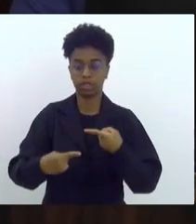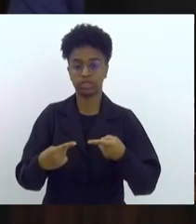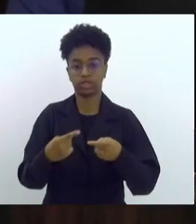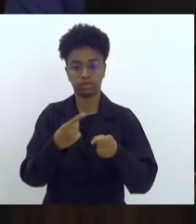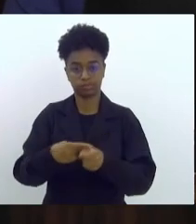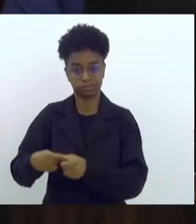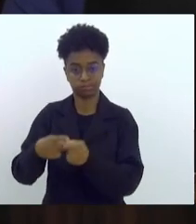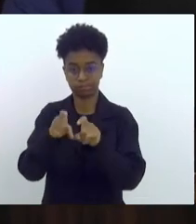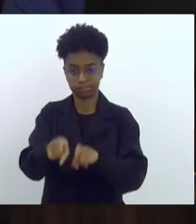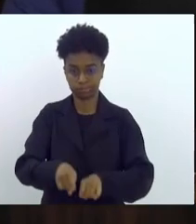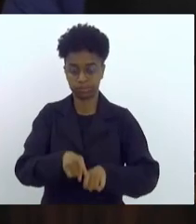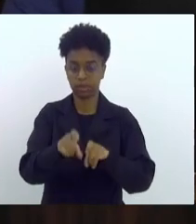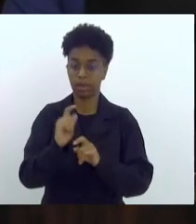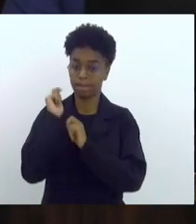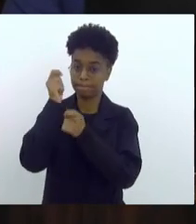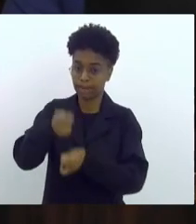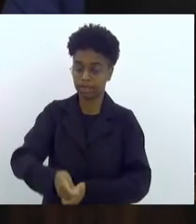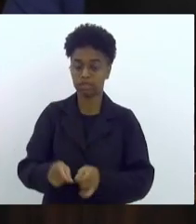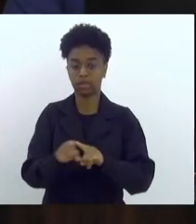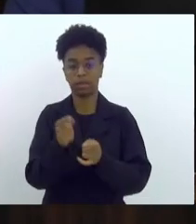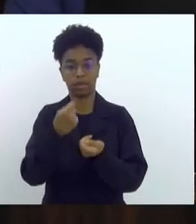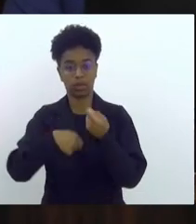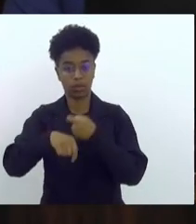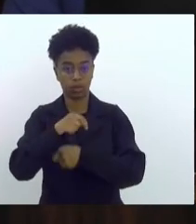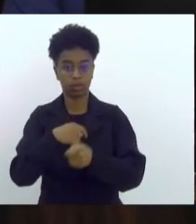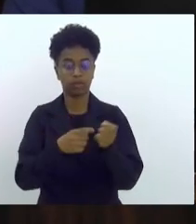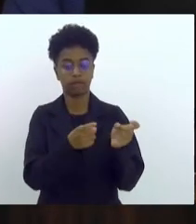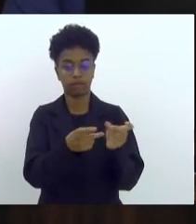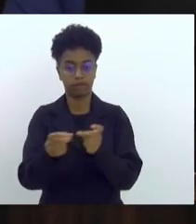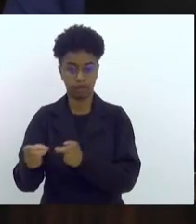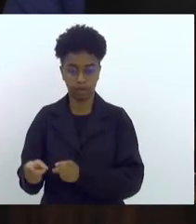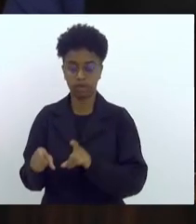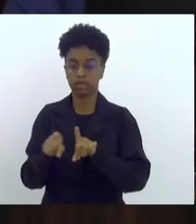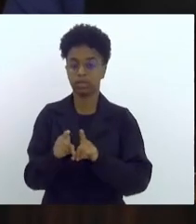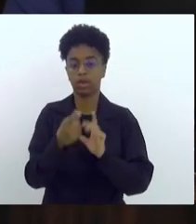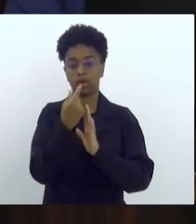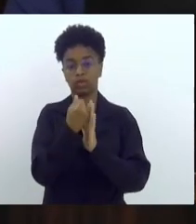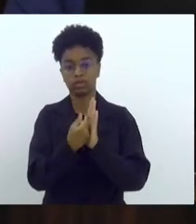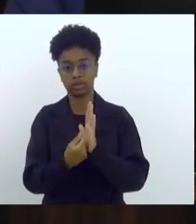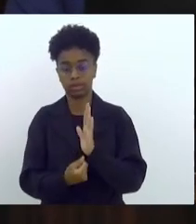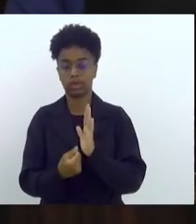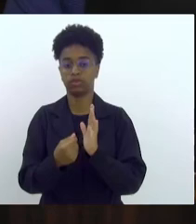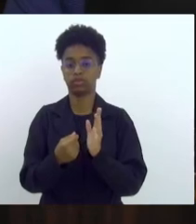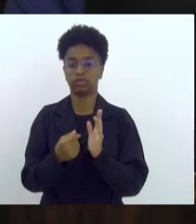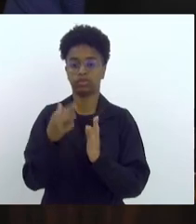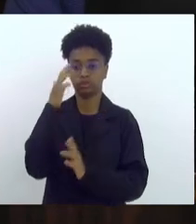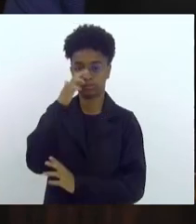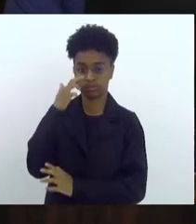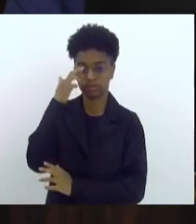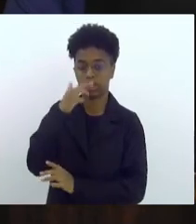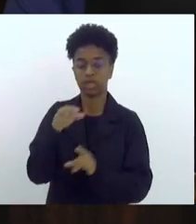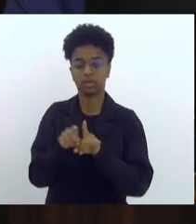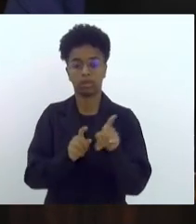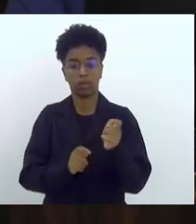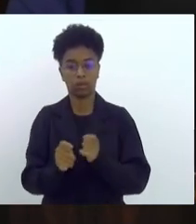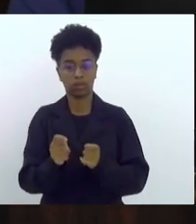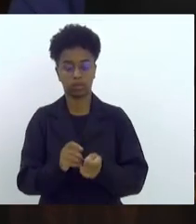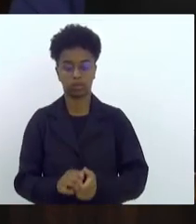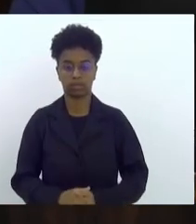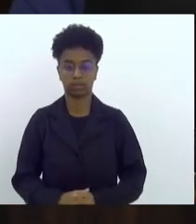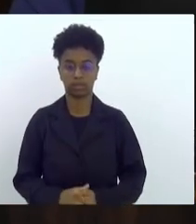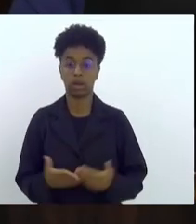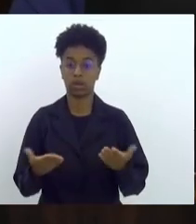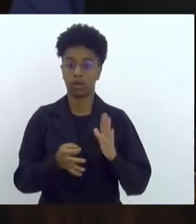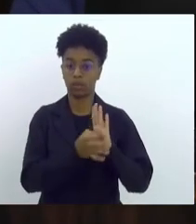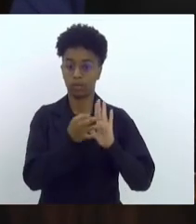agrária e pesqueira, de economia, indústria e comércio e de orçamento finanças, fiscalização financeira e controle. Para